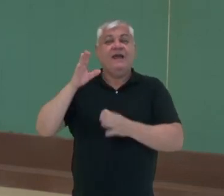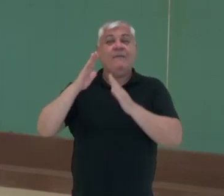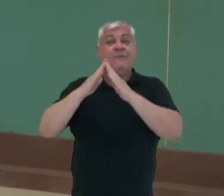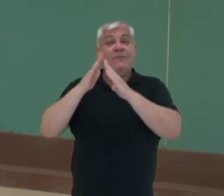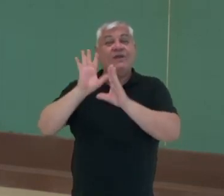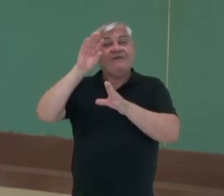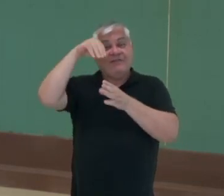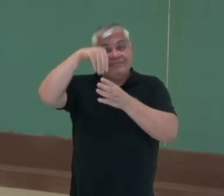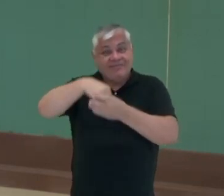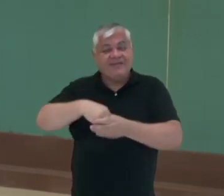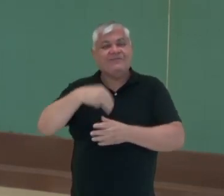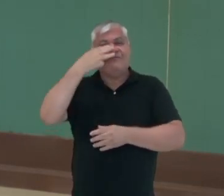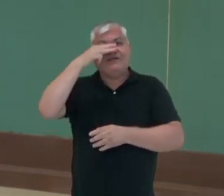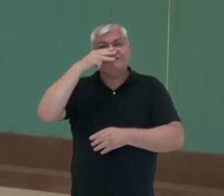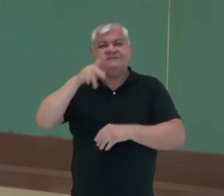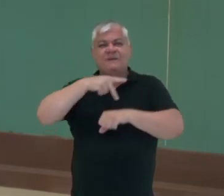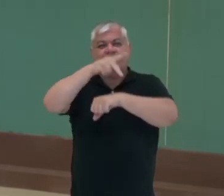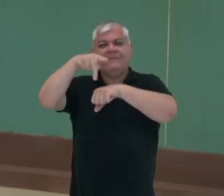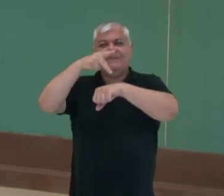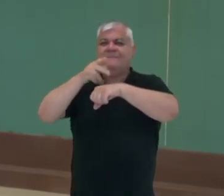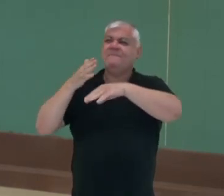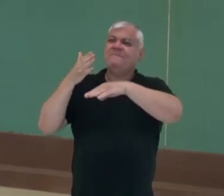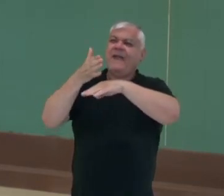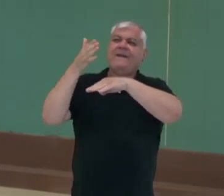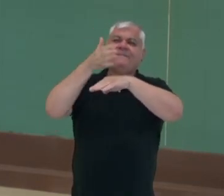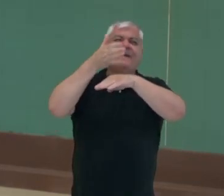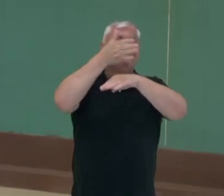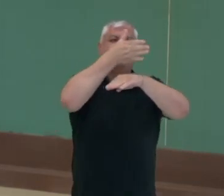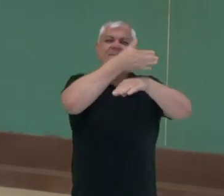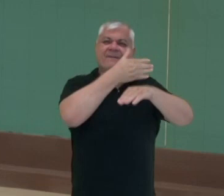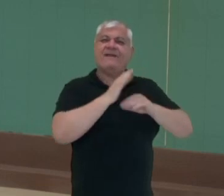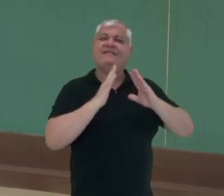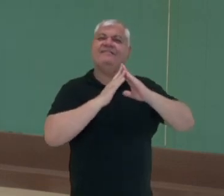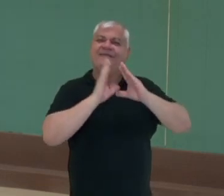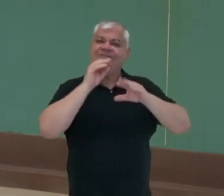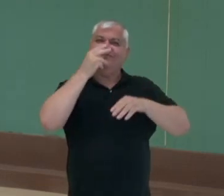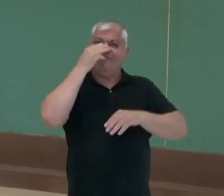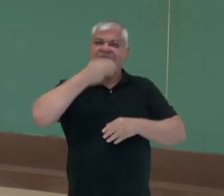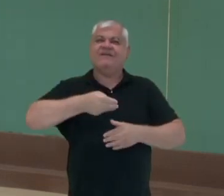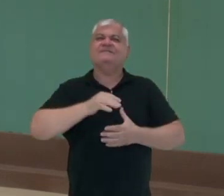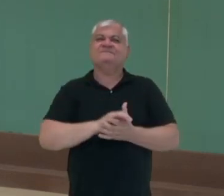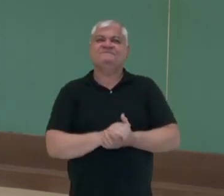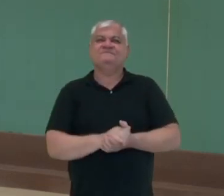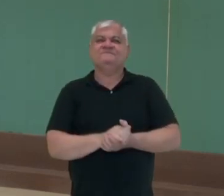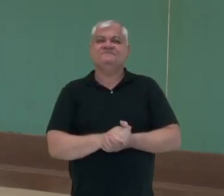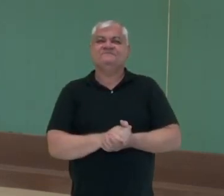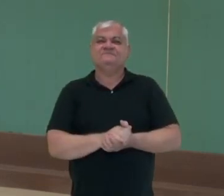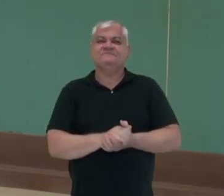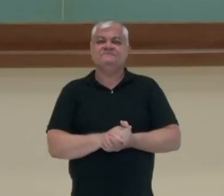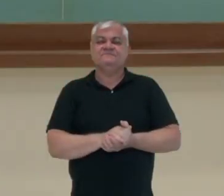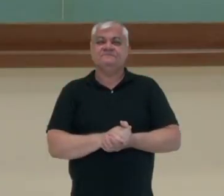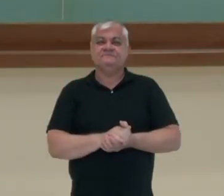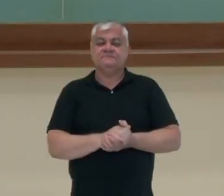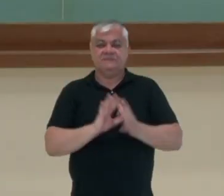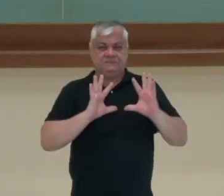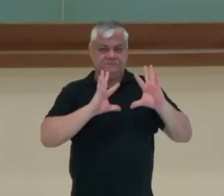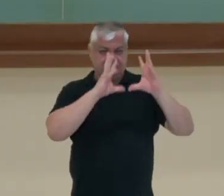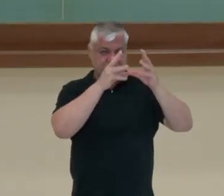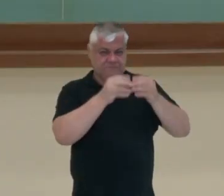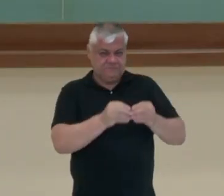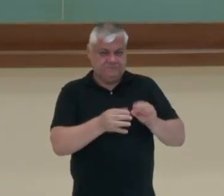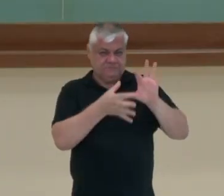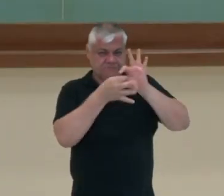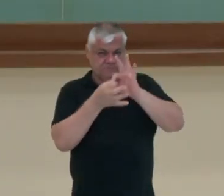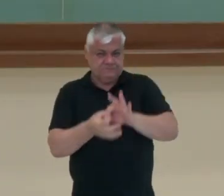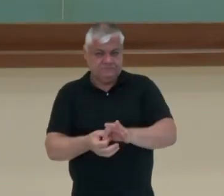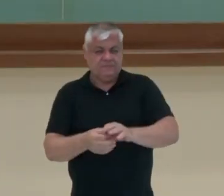Lai andavam de país em país apresentando essa performance, vivendo numa van. E dentro de tudo isso que a gente viu até agora, gente, vamos